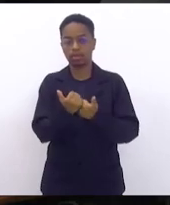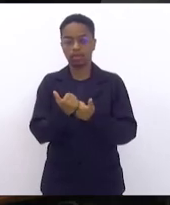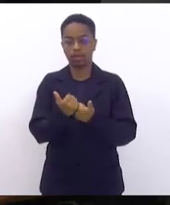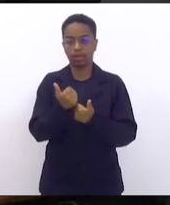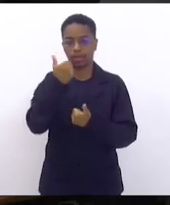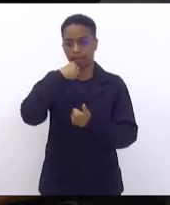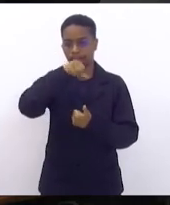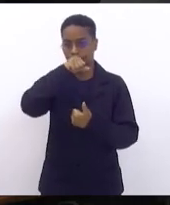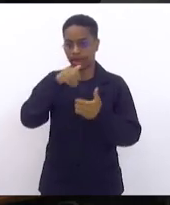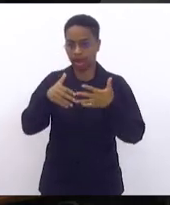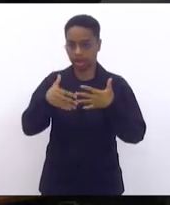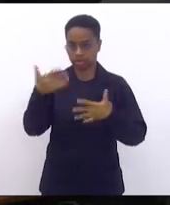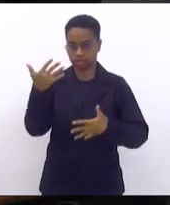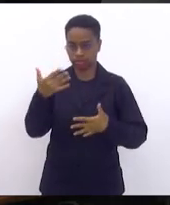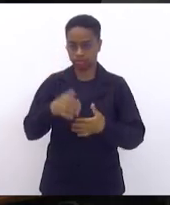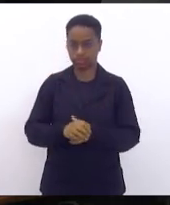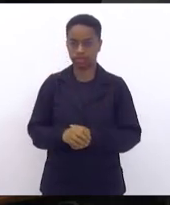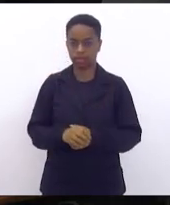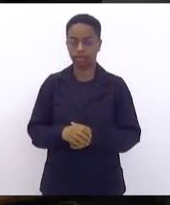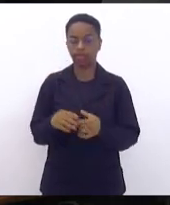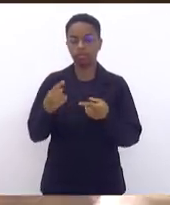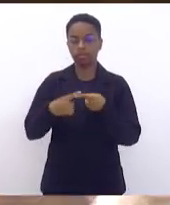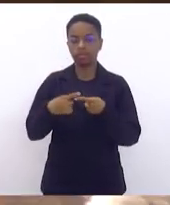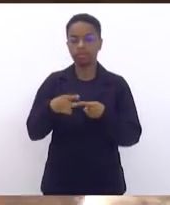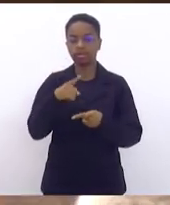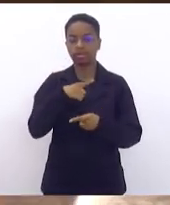mães atípicas, que têm filhos